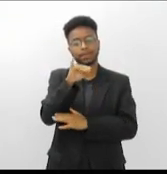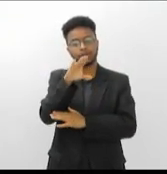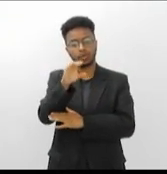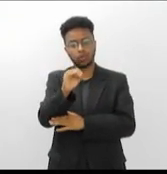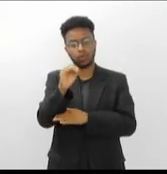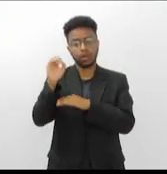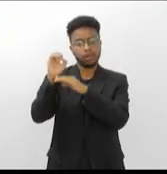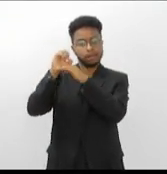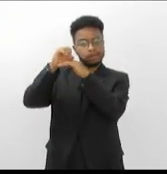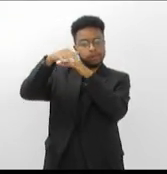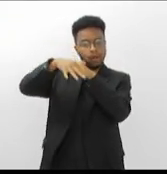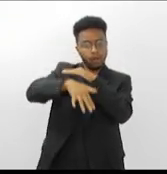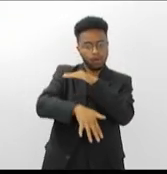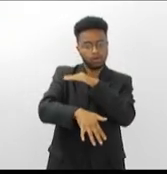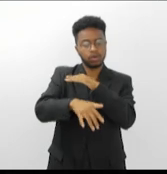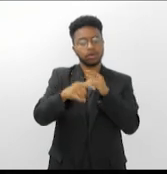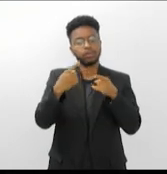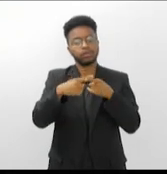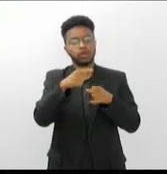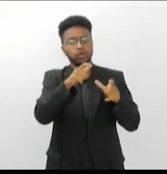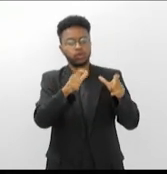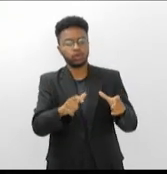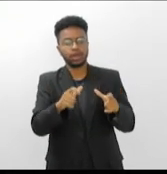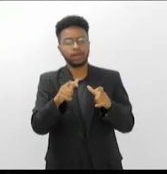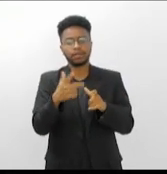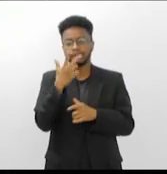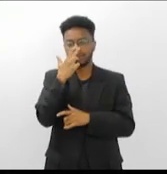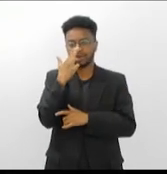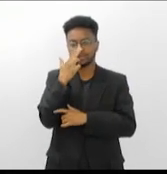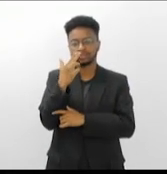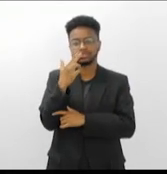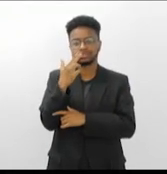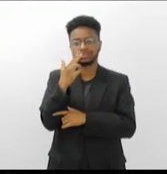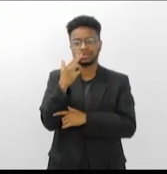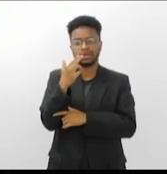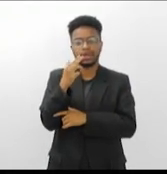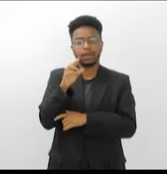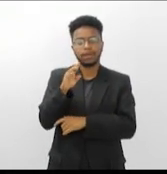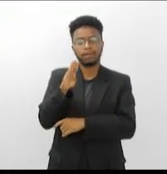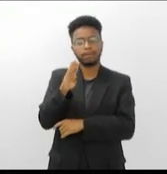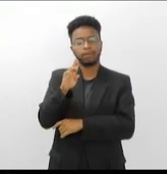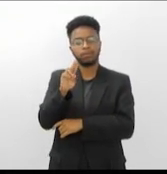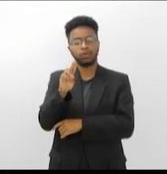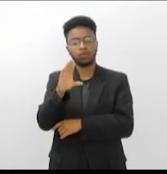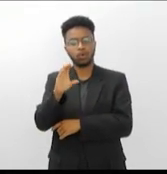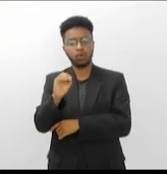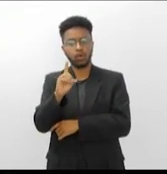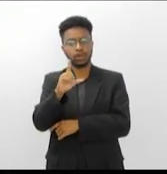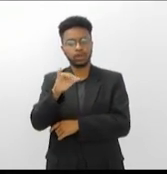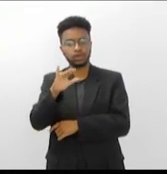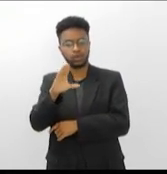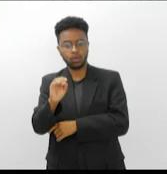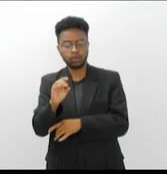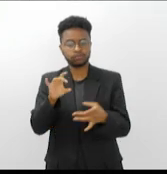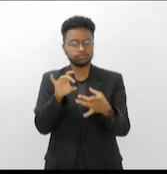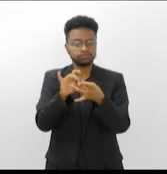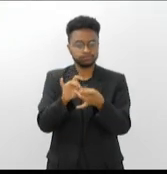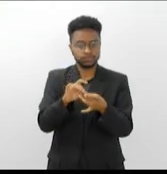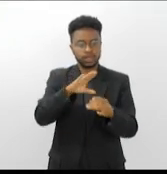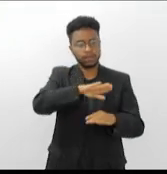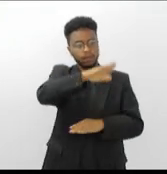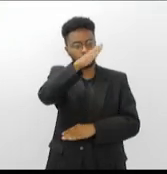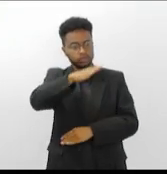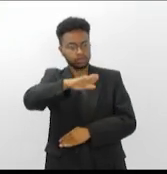cima. Santo Aleixo é um distrito quase que bucólico, encravado na Serra de Teresópolis, e que ali